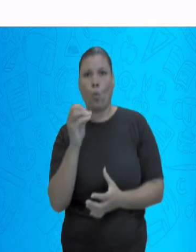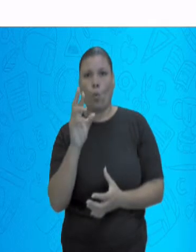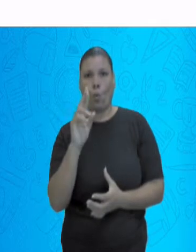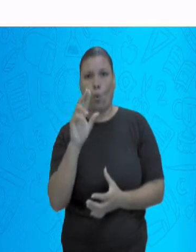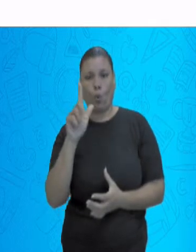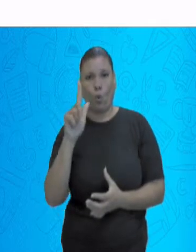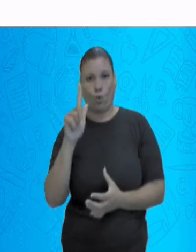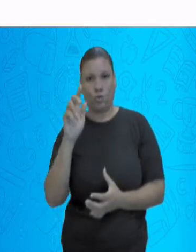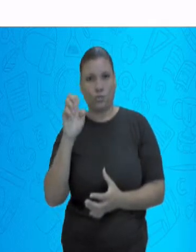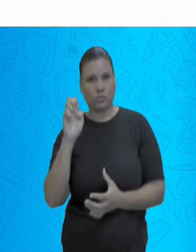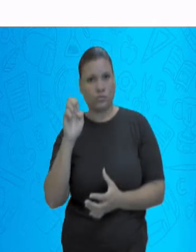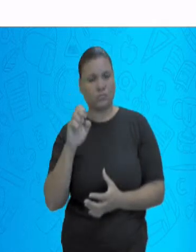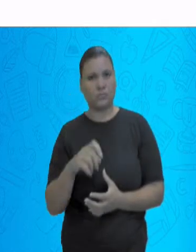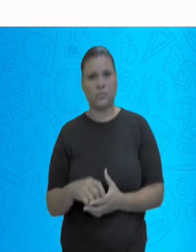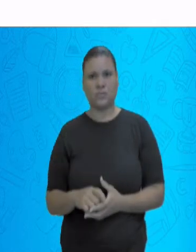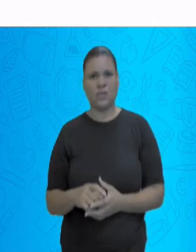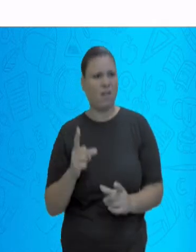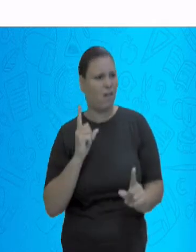verbo.